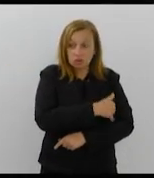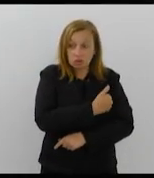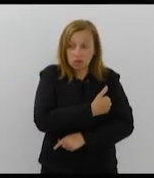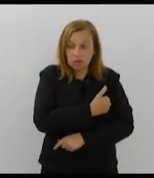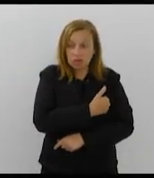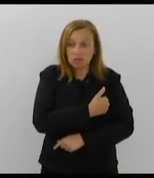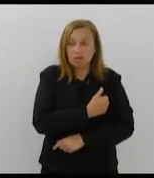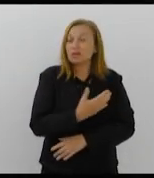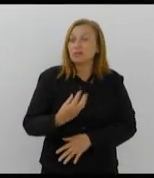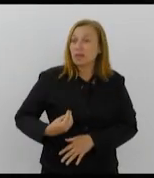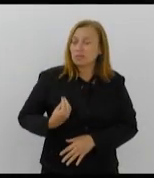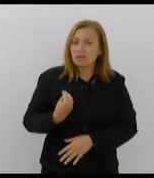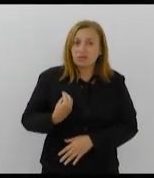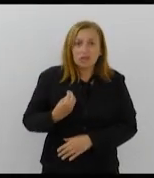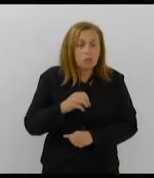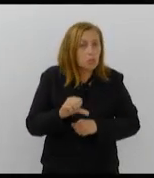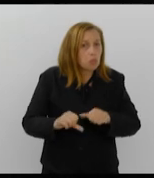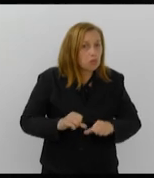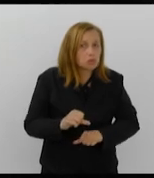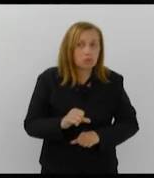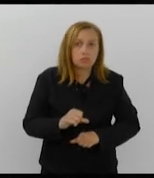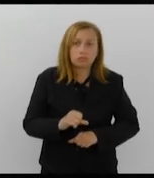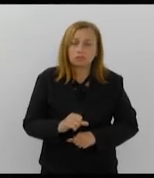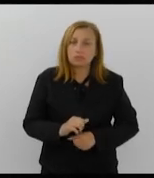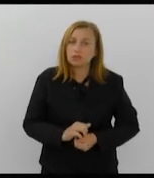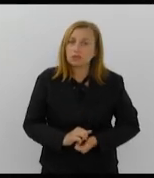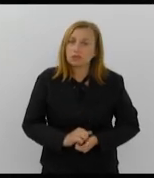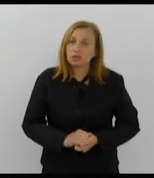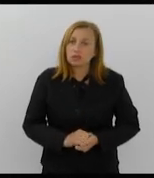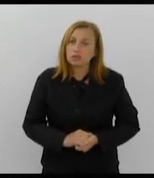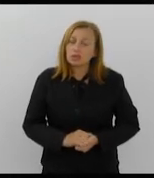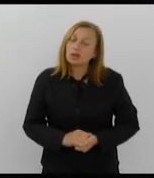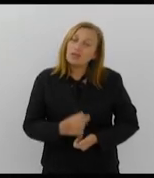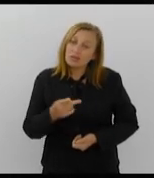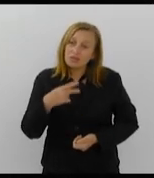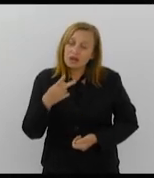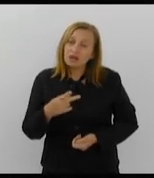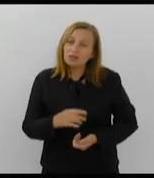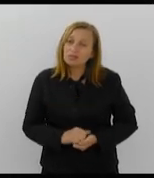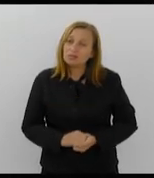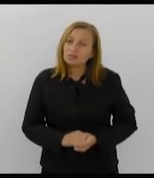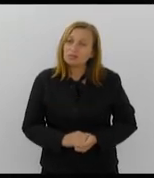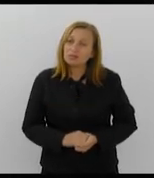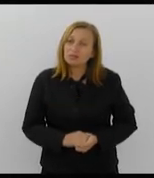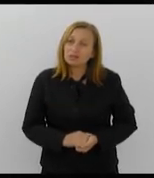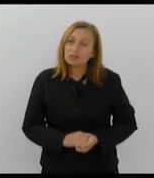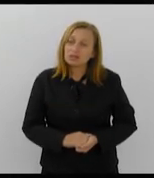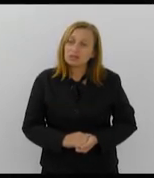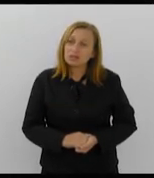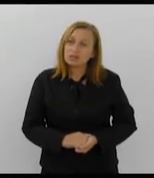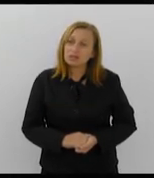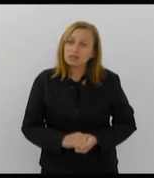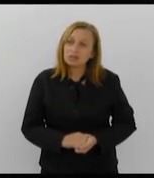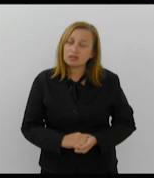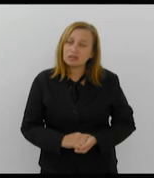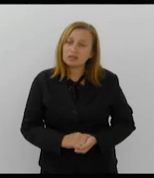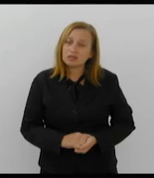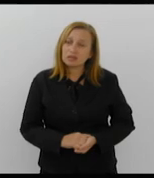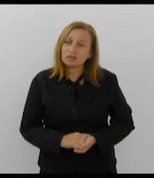Na minha vida, depois dali, mudou completamente. Eu digo que a gente é o ser onde